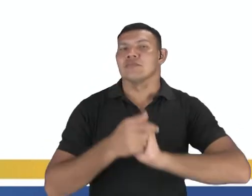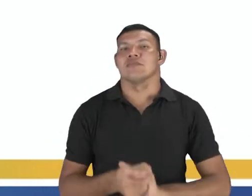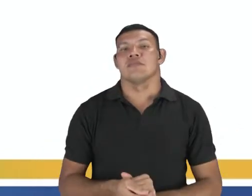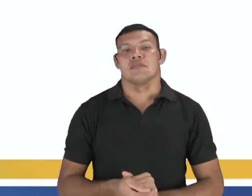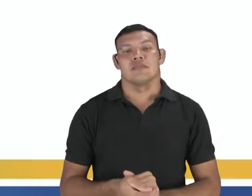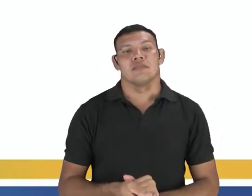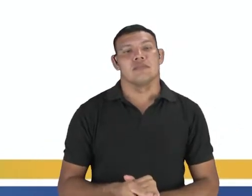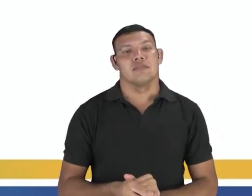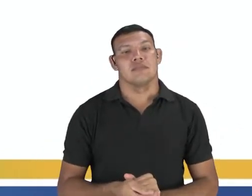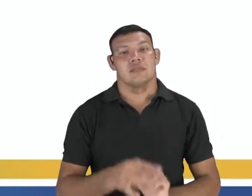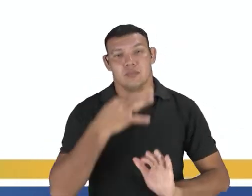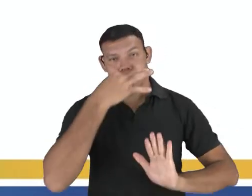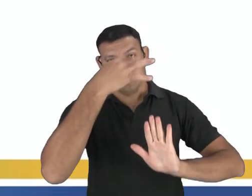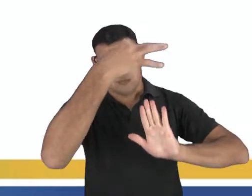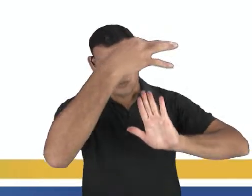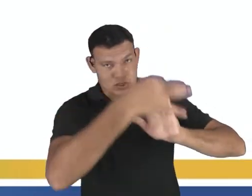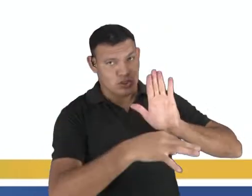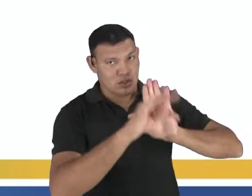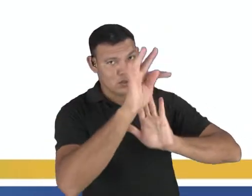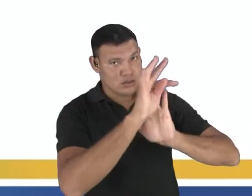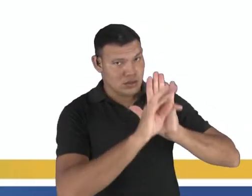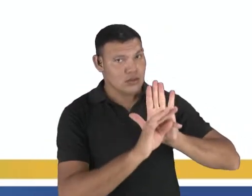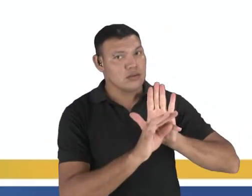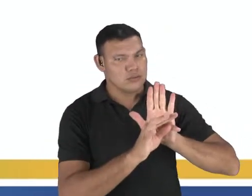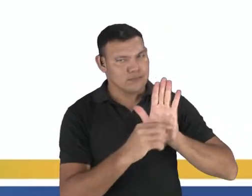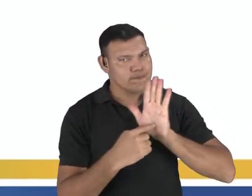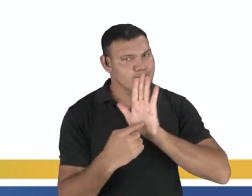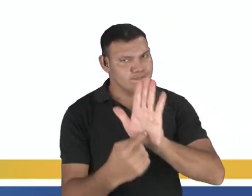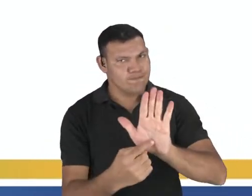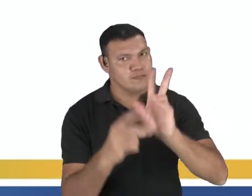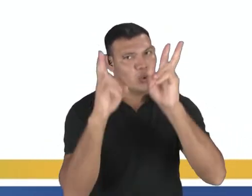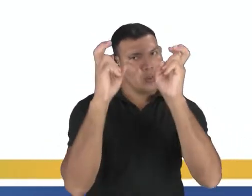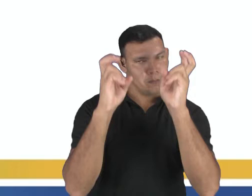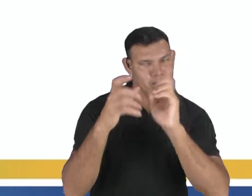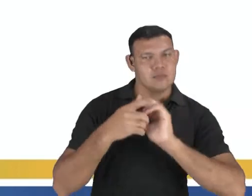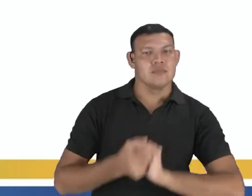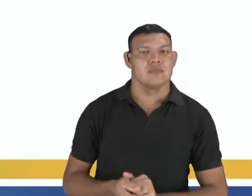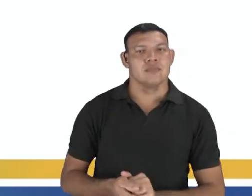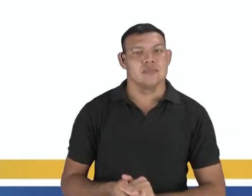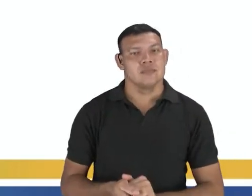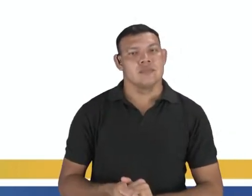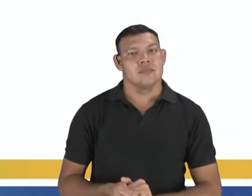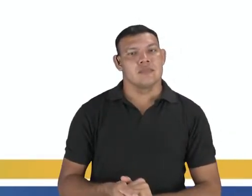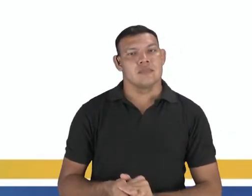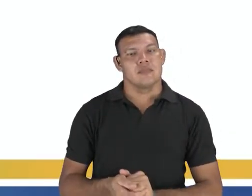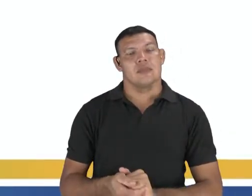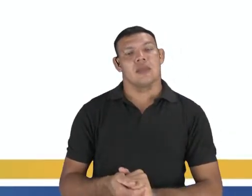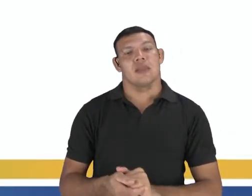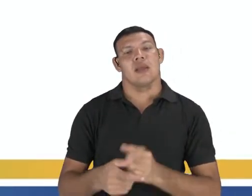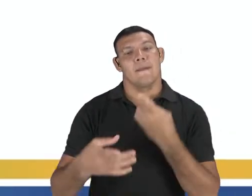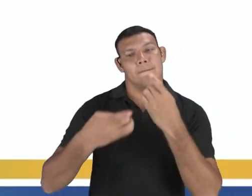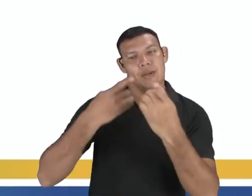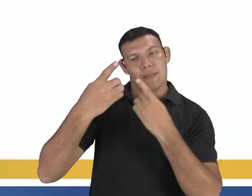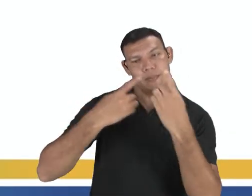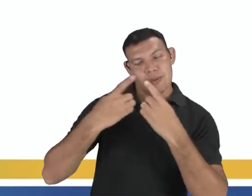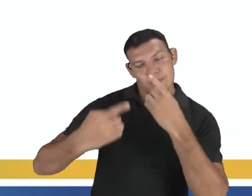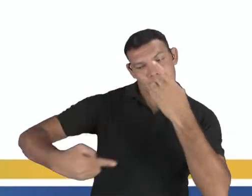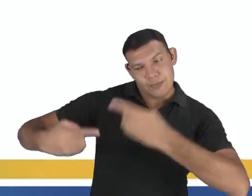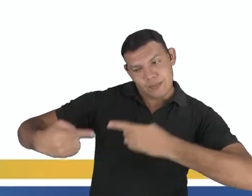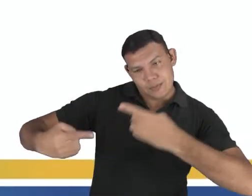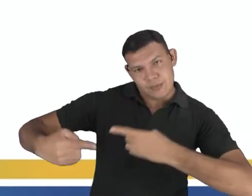a parte do texto argumentativo em que apresentamos o assunto em que trataremos a tese a